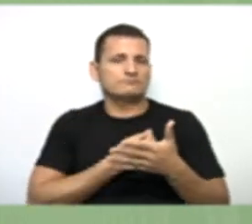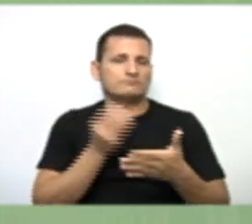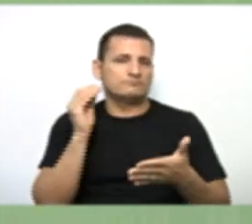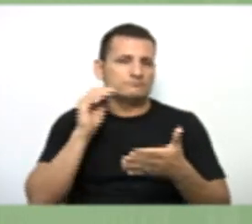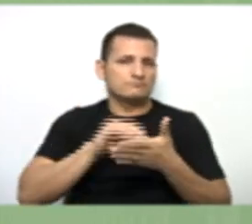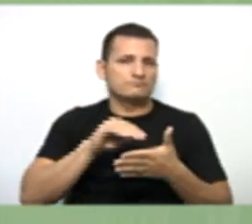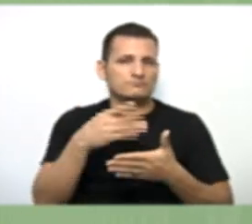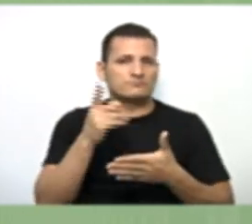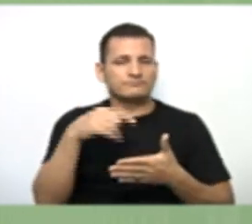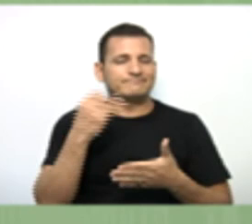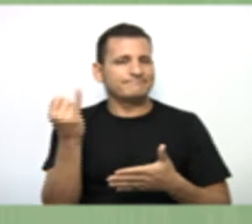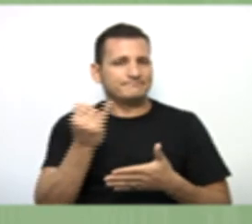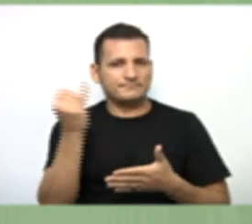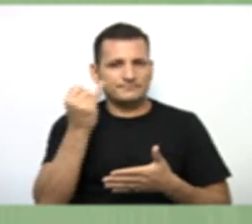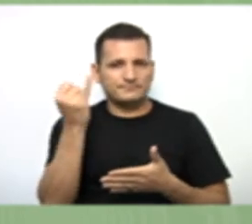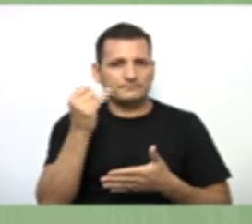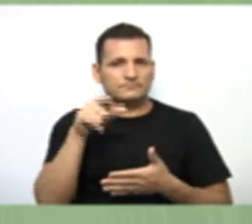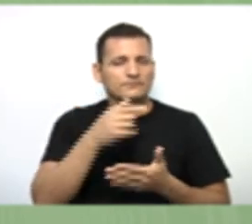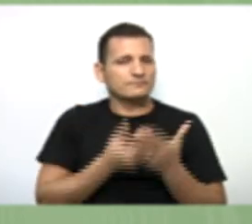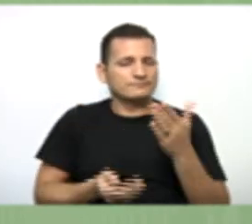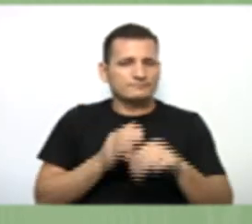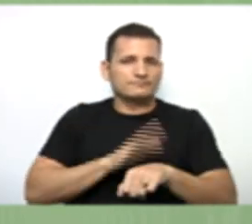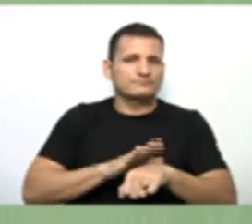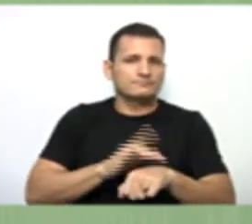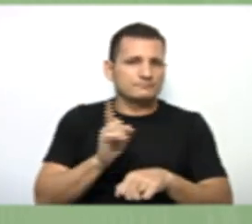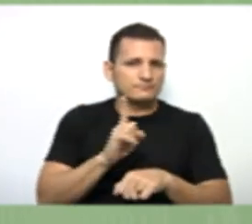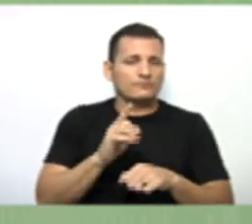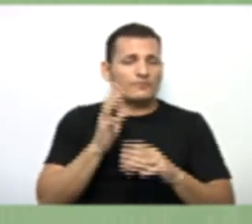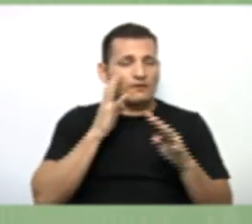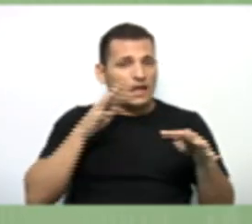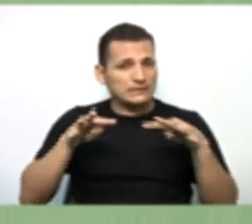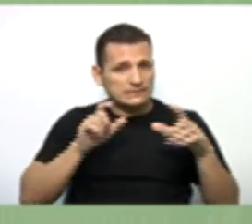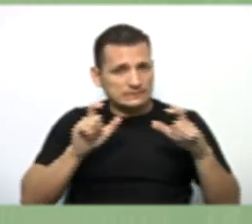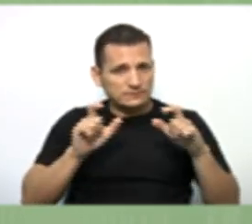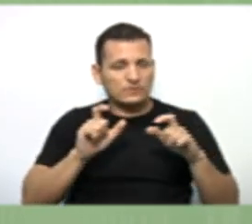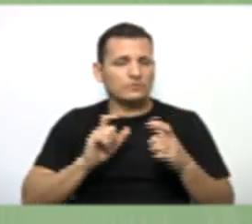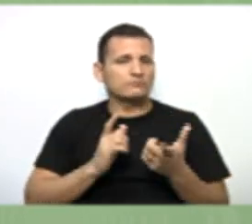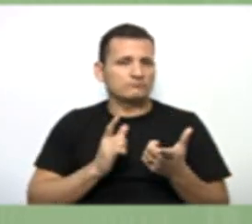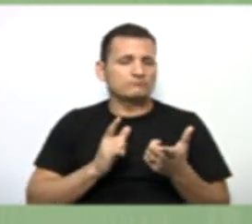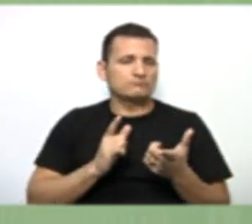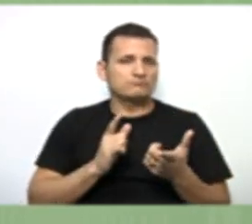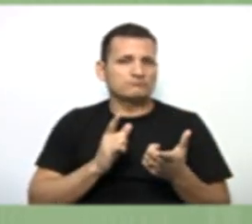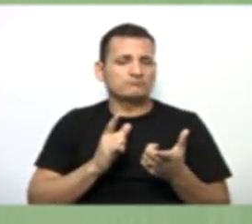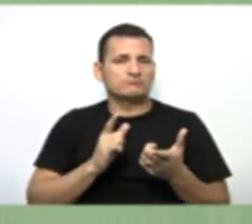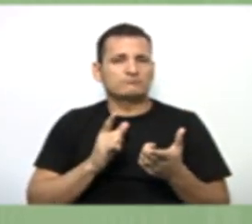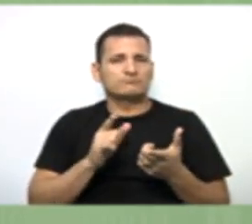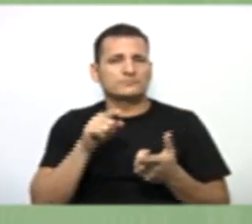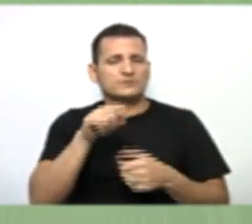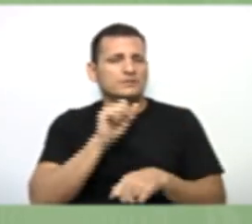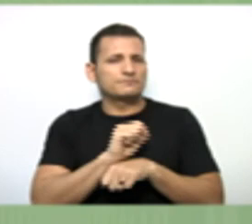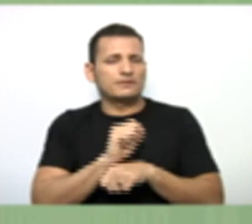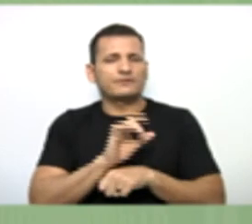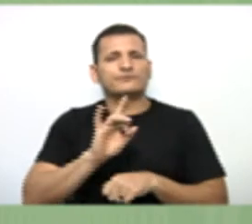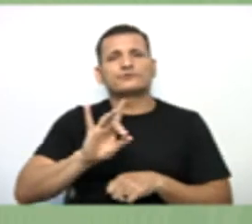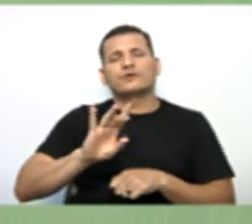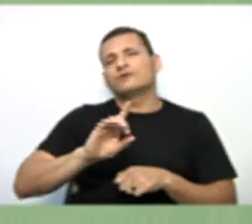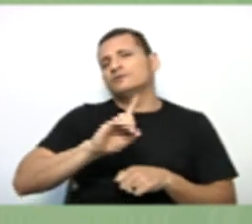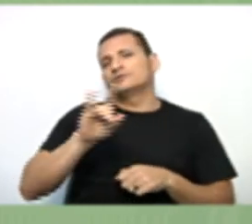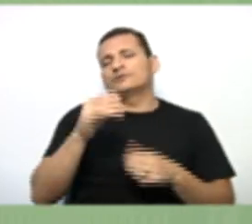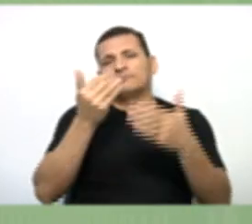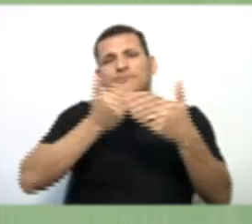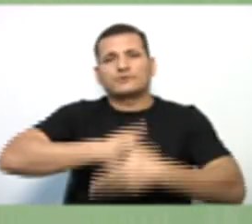é fundamental. Não perde tempo não, vamos ter atenção, compromisso. Não fica esperando só a prova final,